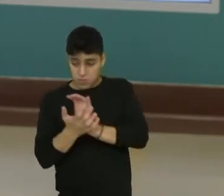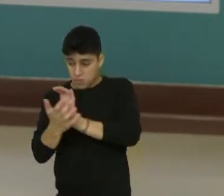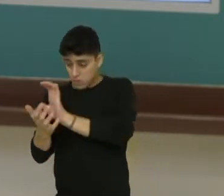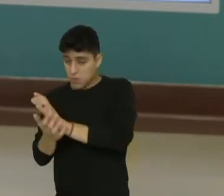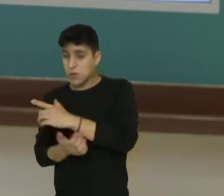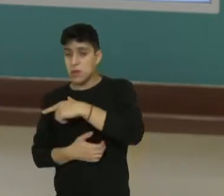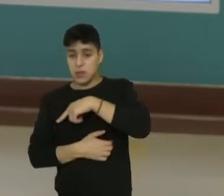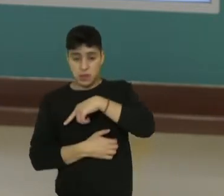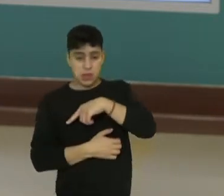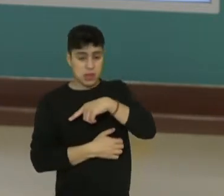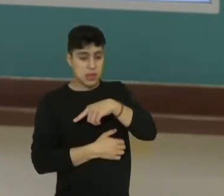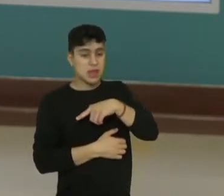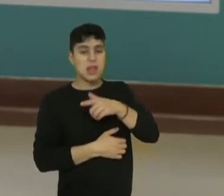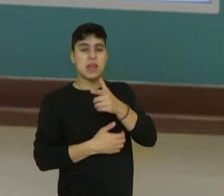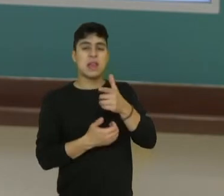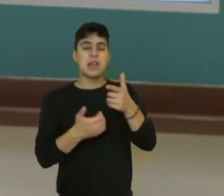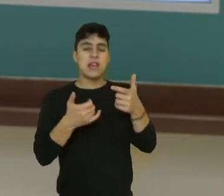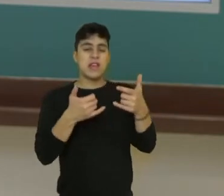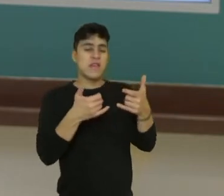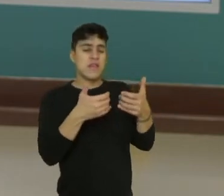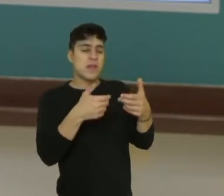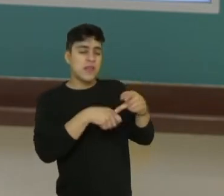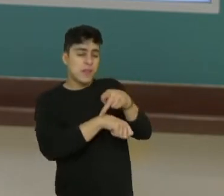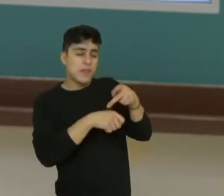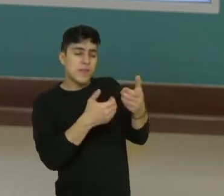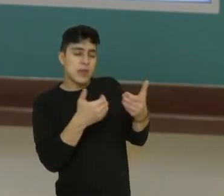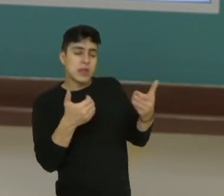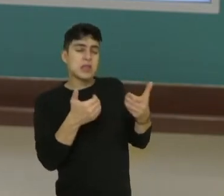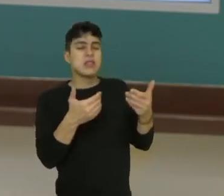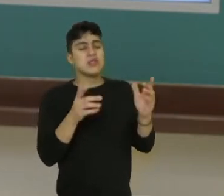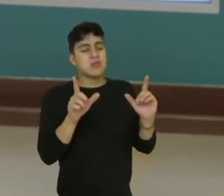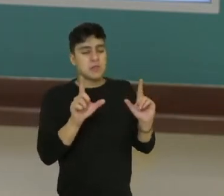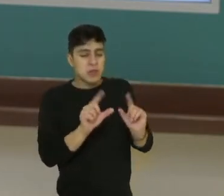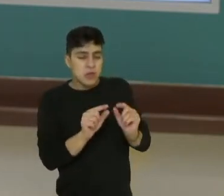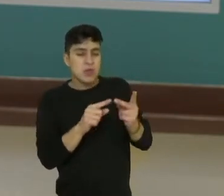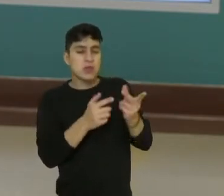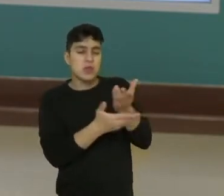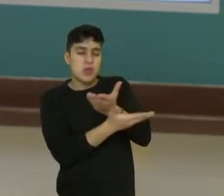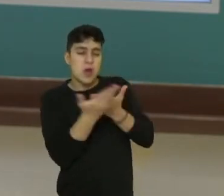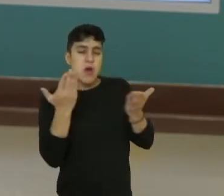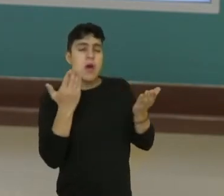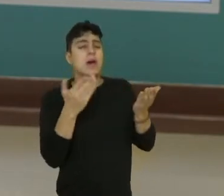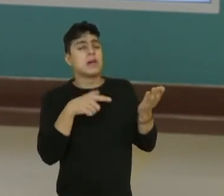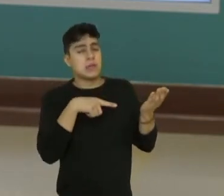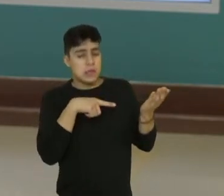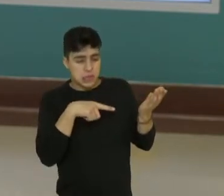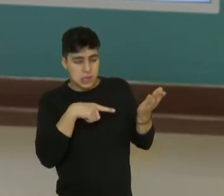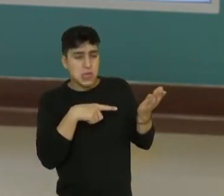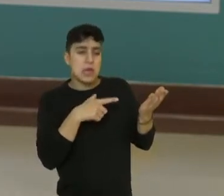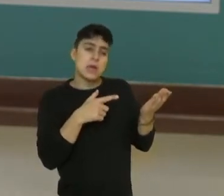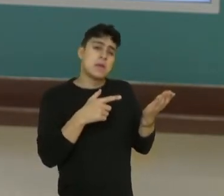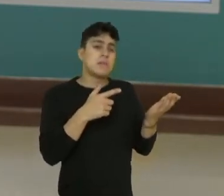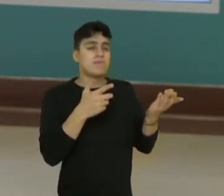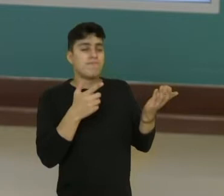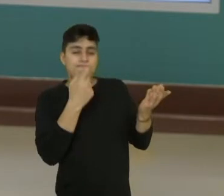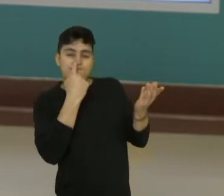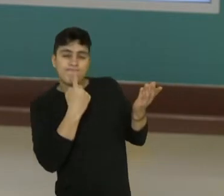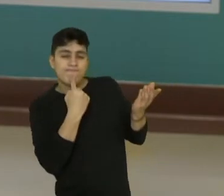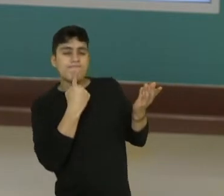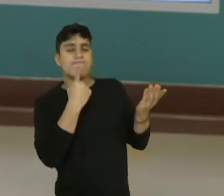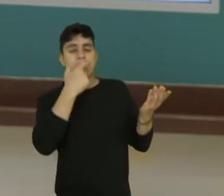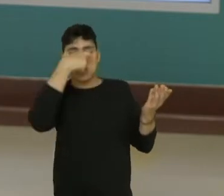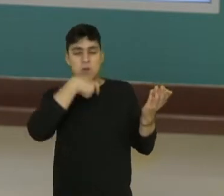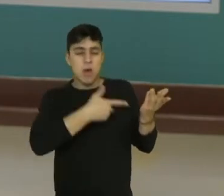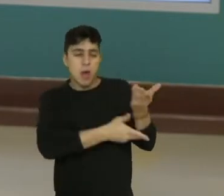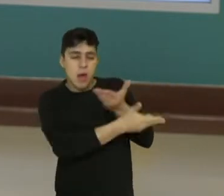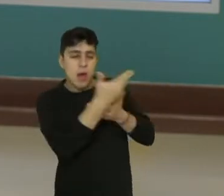diminuição de fronteiras impostas, a gente percebe trocas significativas, tanto comerciais quanto pessoais, e nós,